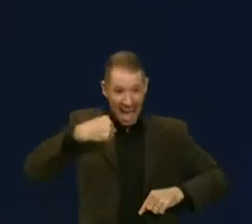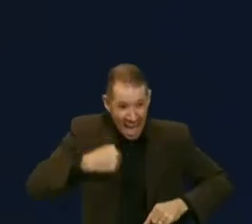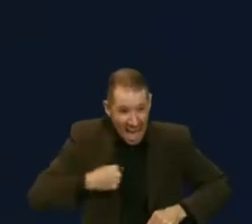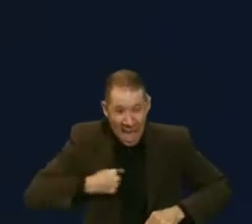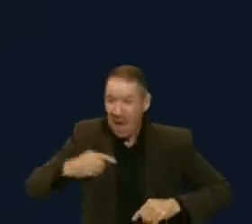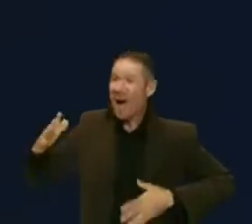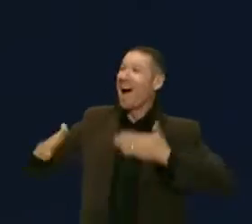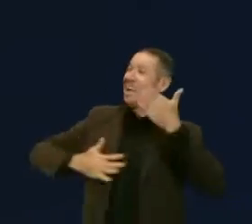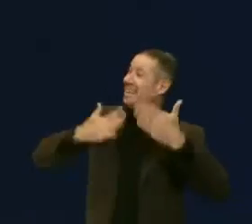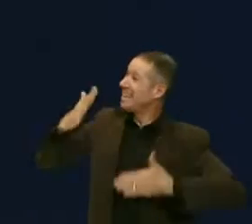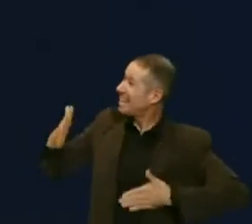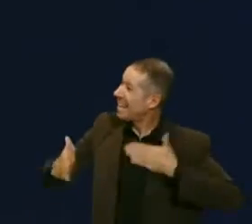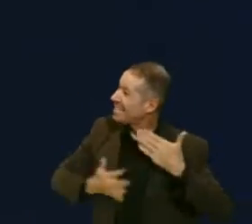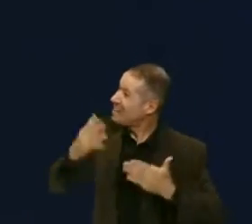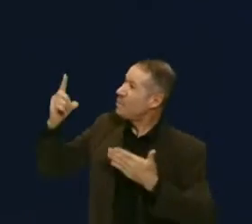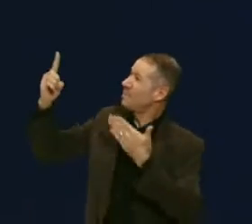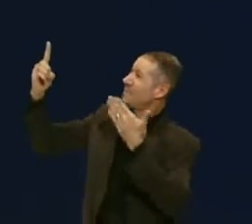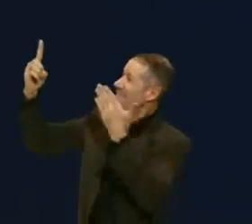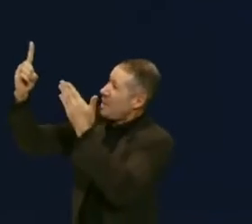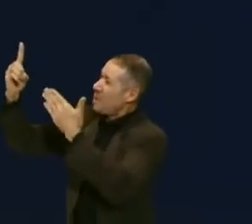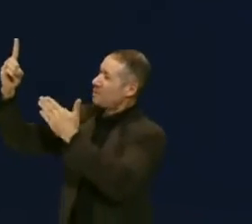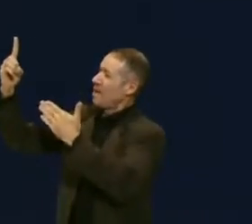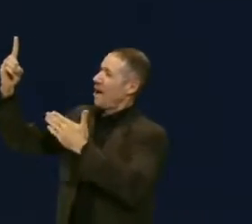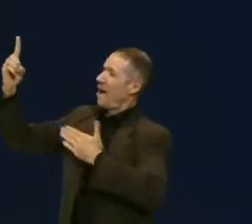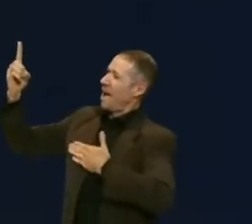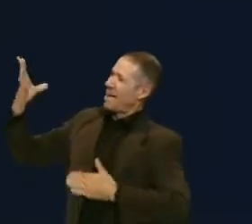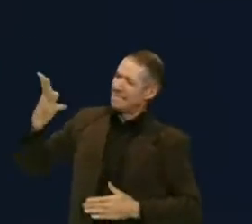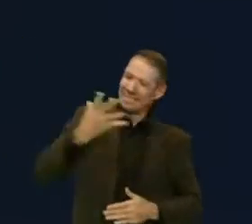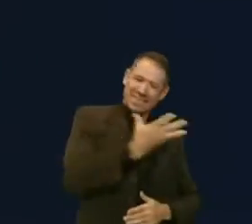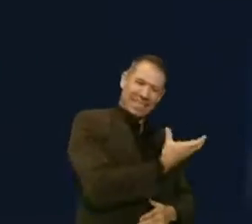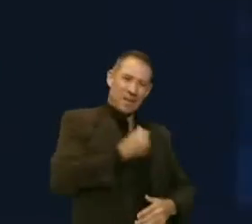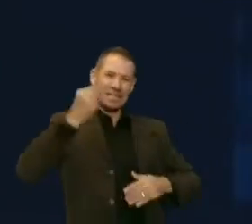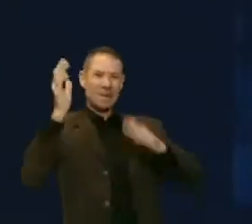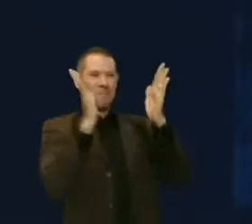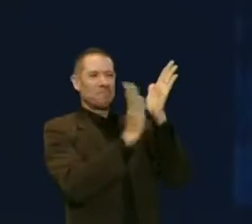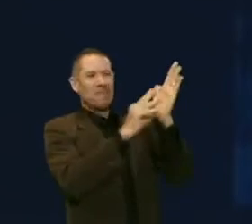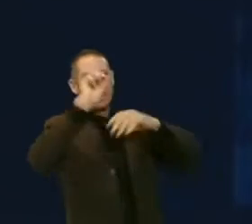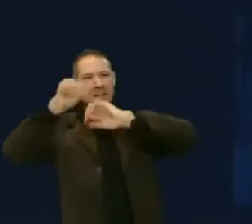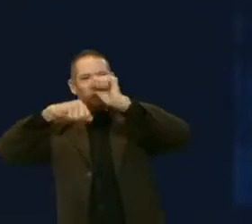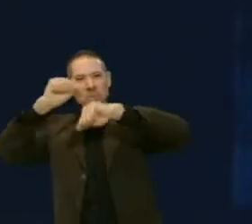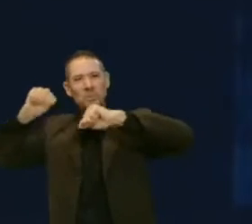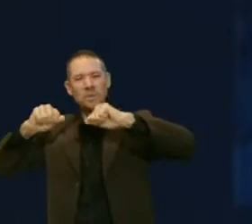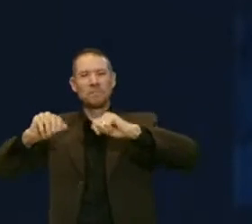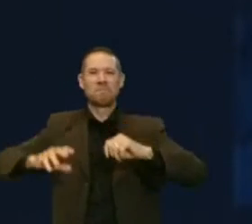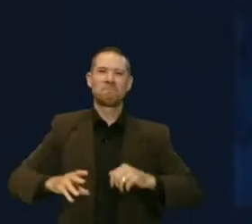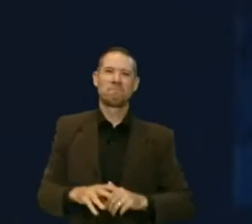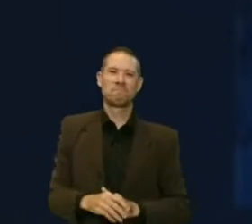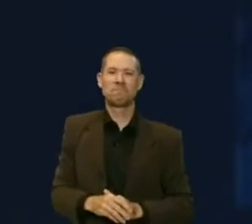me alegrarei no Deus da minha salvação. Aleluia!